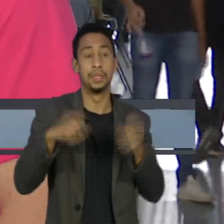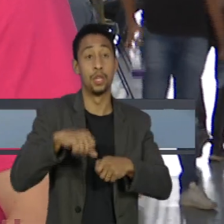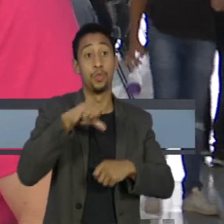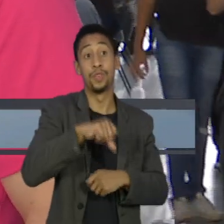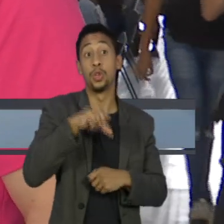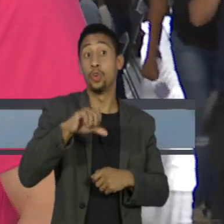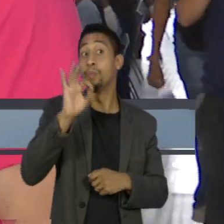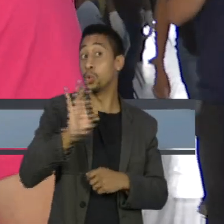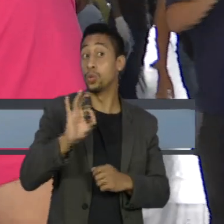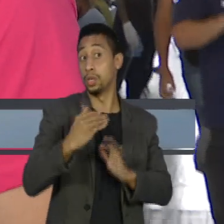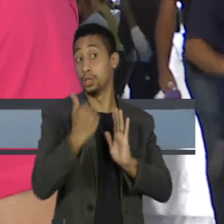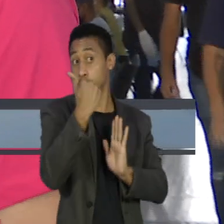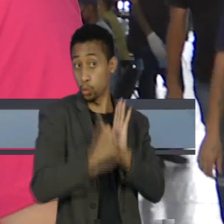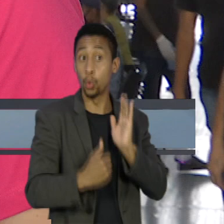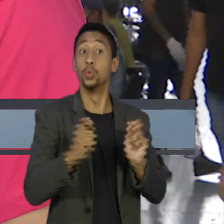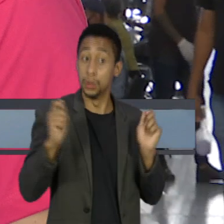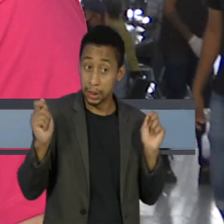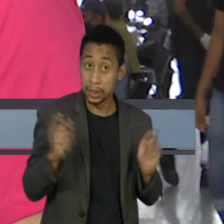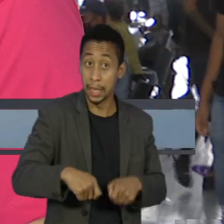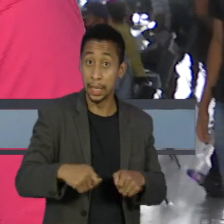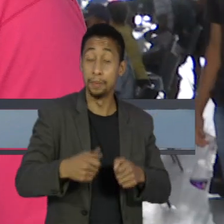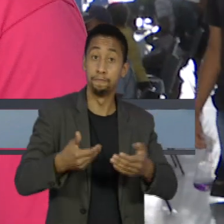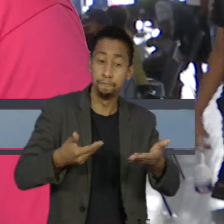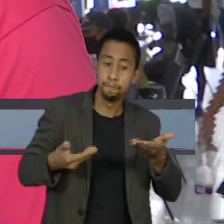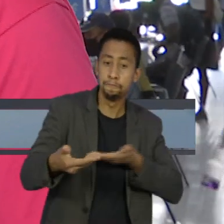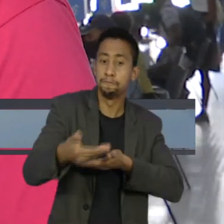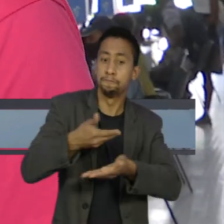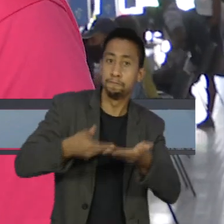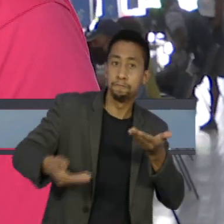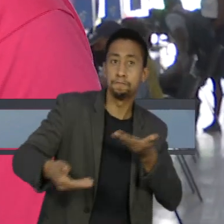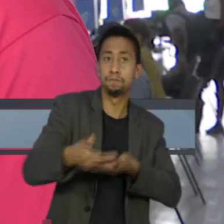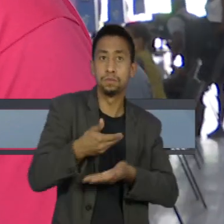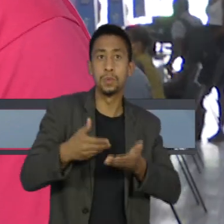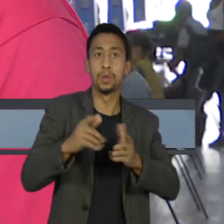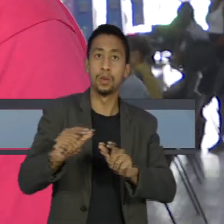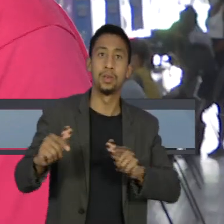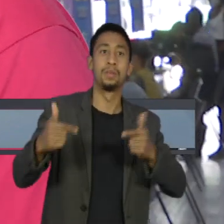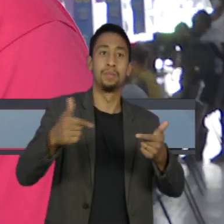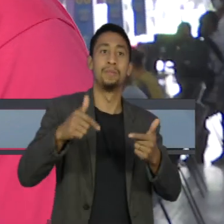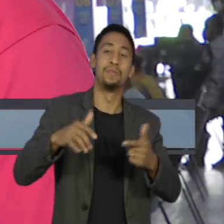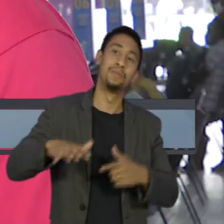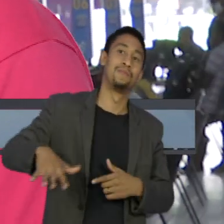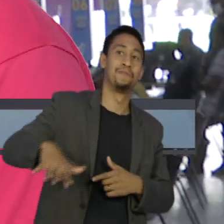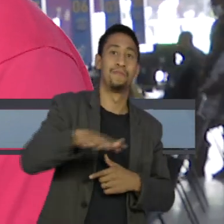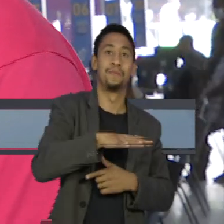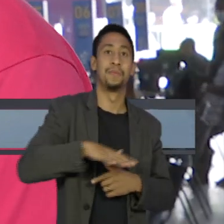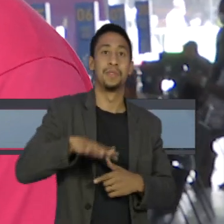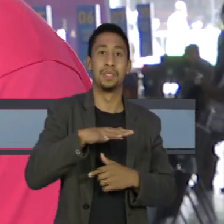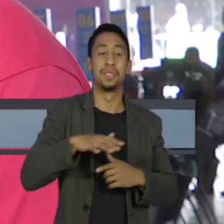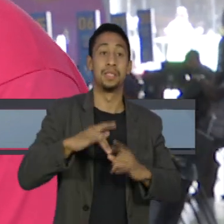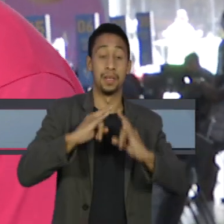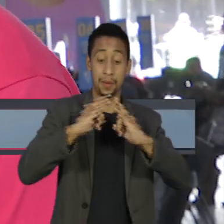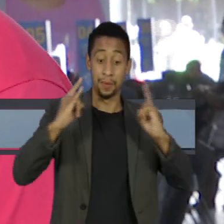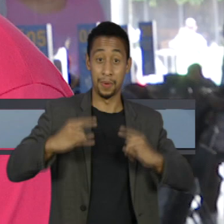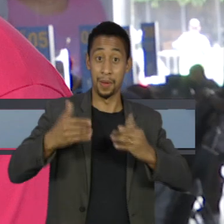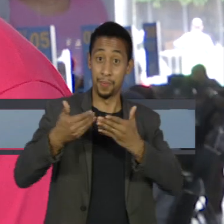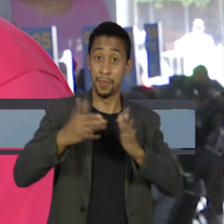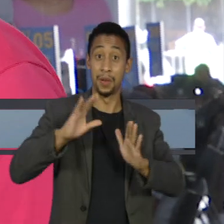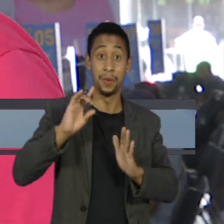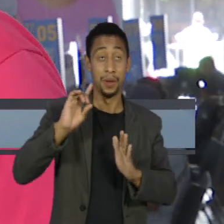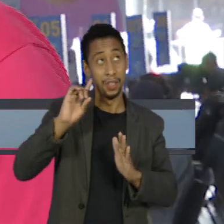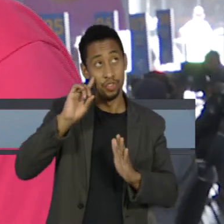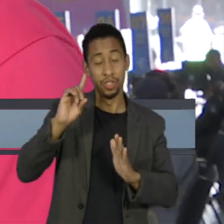de desconto. Isso é uma ação que a gente está fazendo justamente para o feirão. O nosso feirão ele fica aqui até o dia 5 de